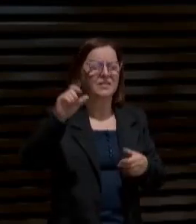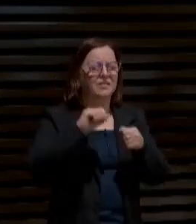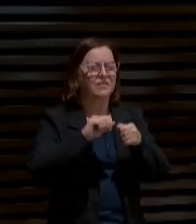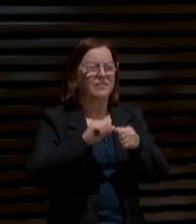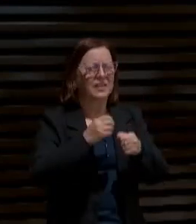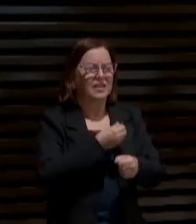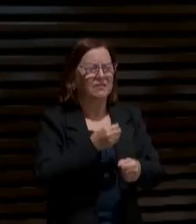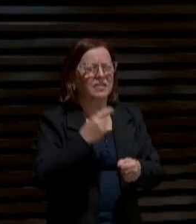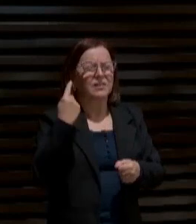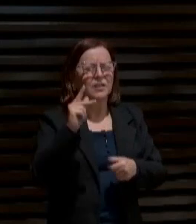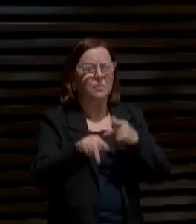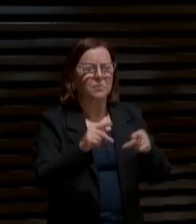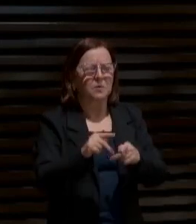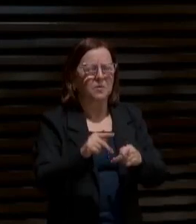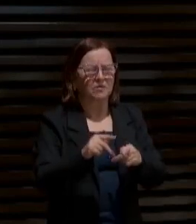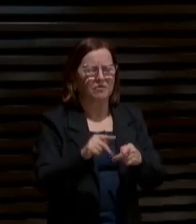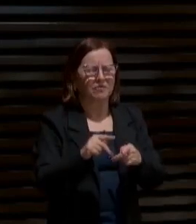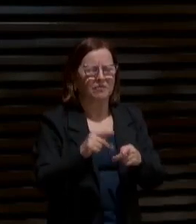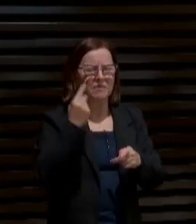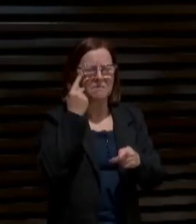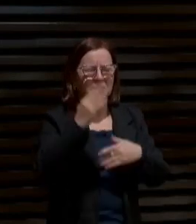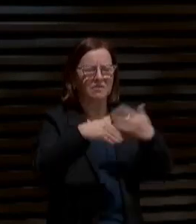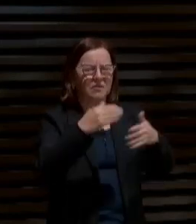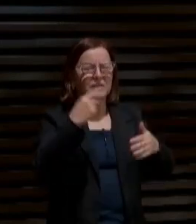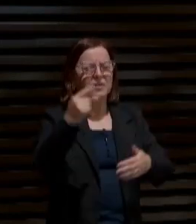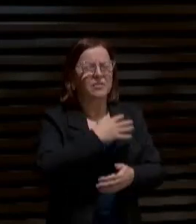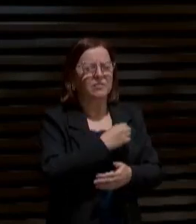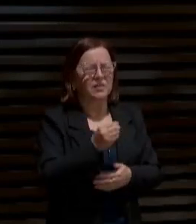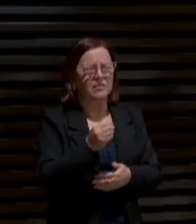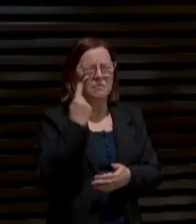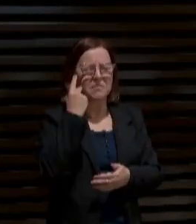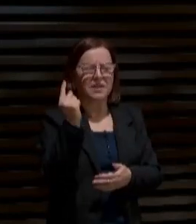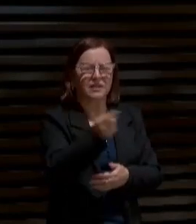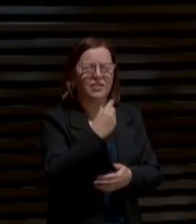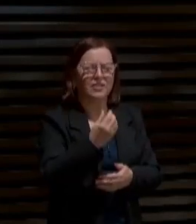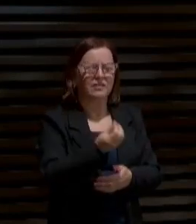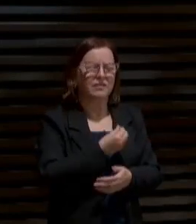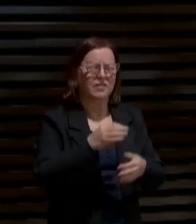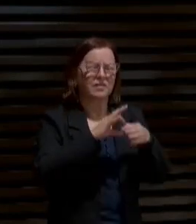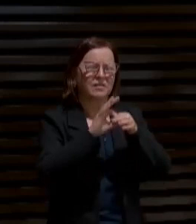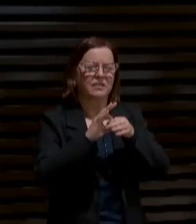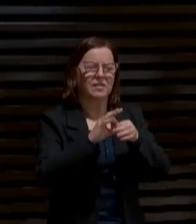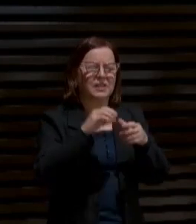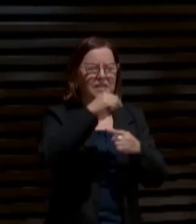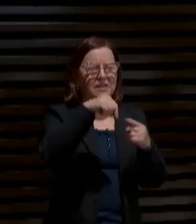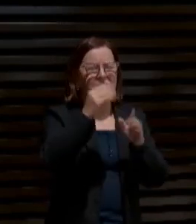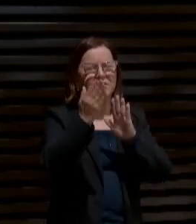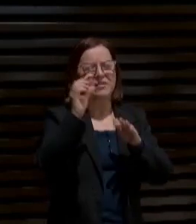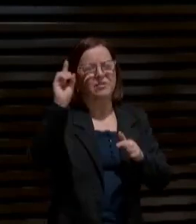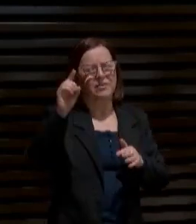igreja o crescimento dos teus filhos para que nós tivemos em unidade em santidade diante do senhor